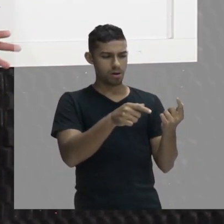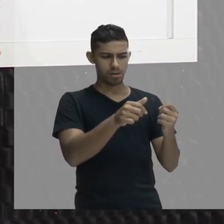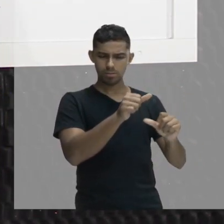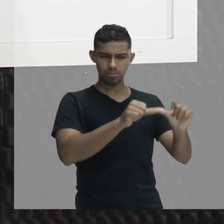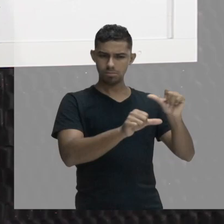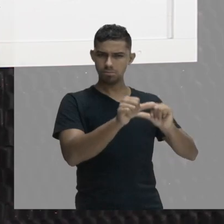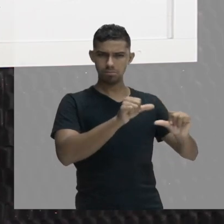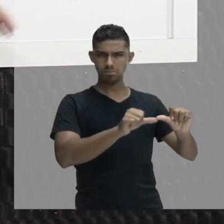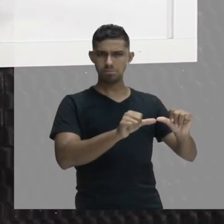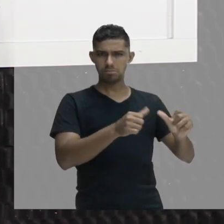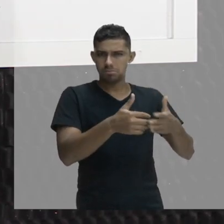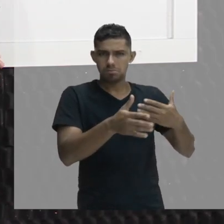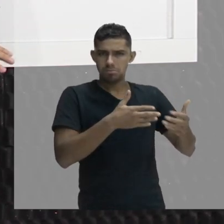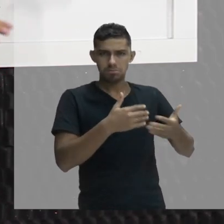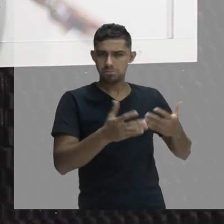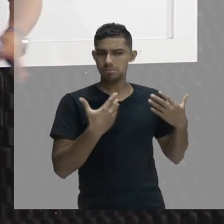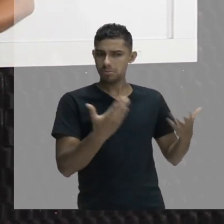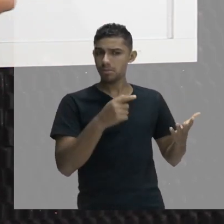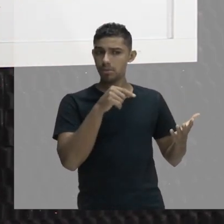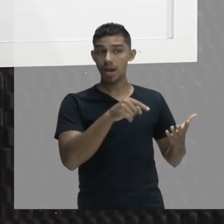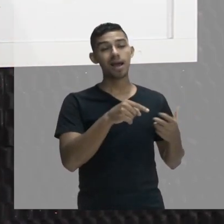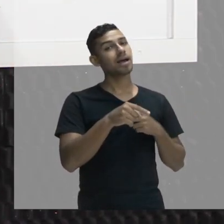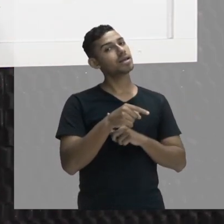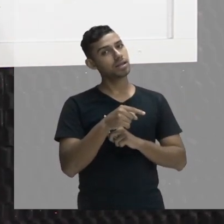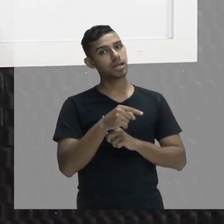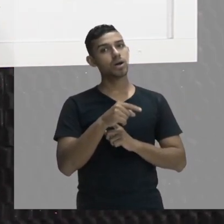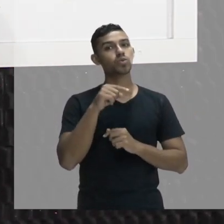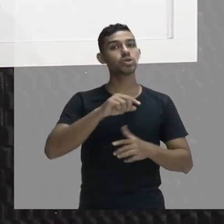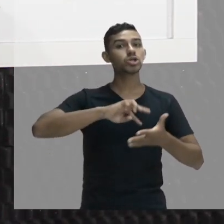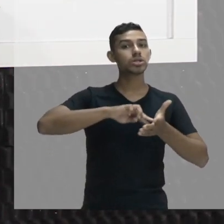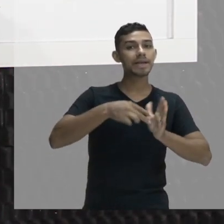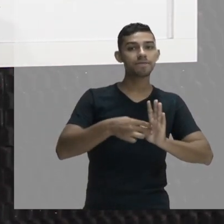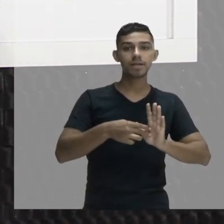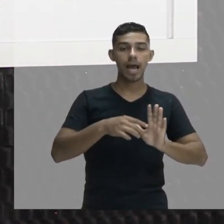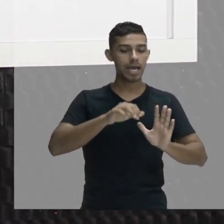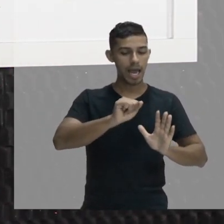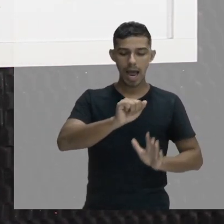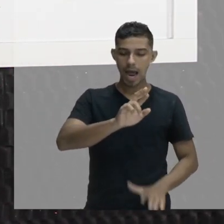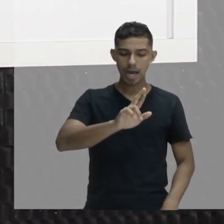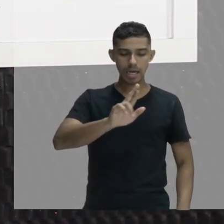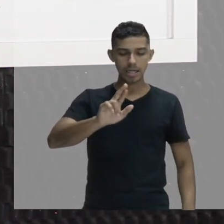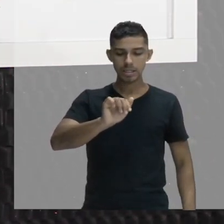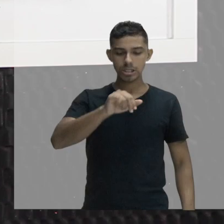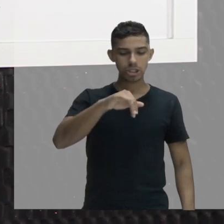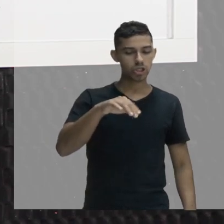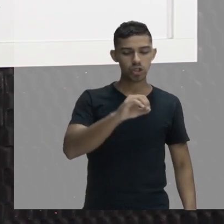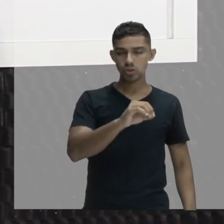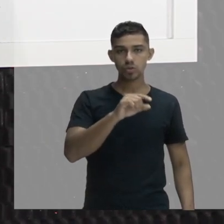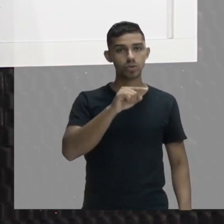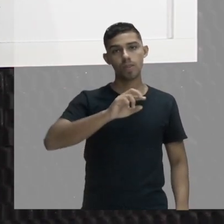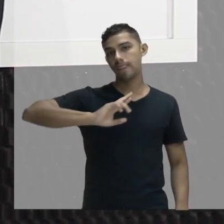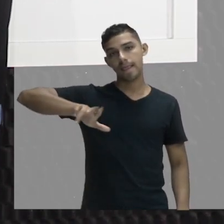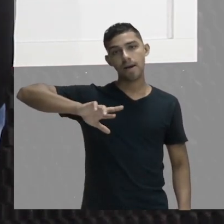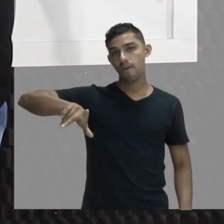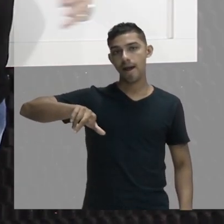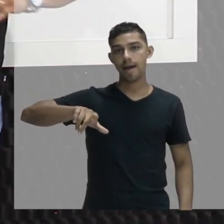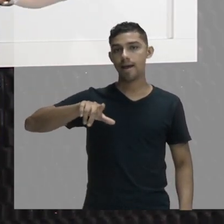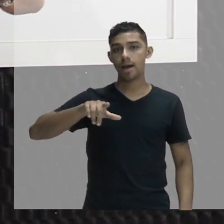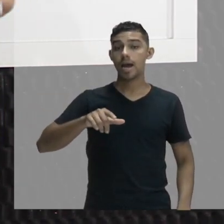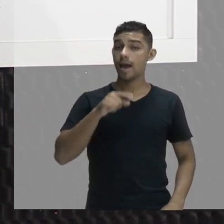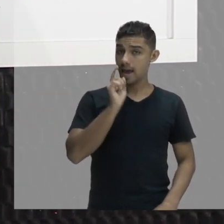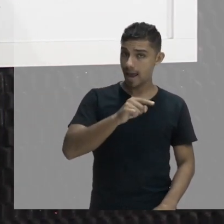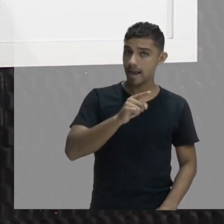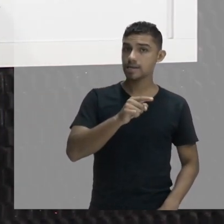não importar, por exemplo, se for falado que formar apenas 3 comissões de 3 pessoas e não falar dos cargos,